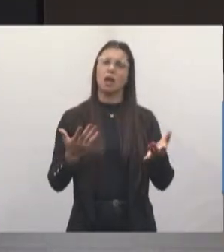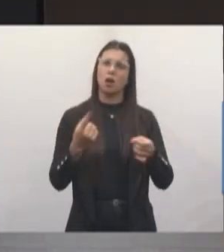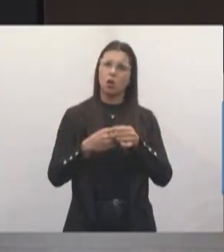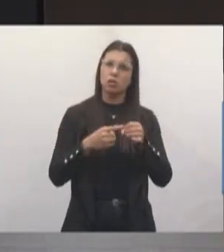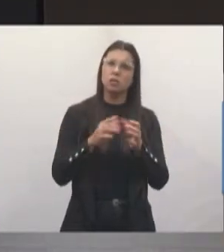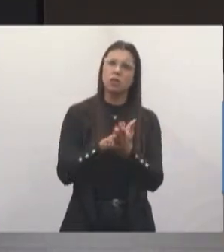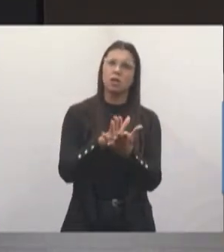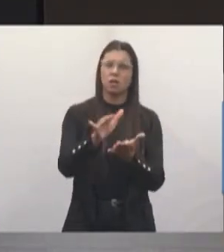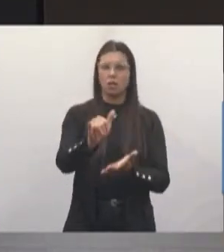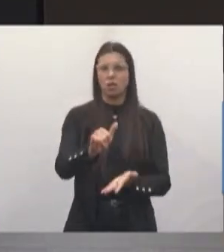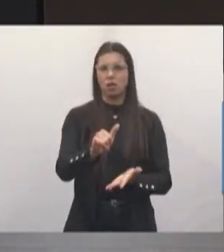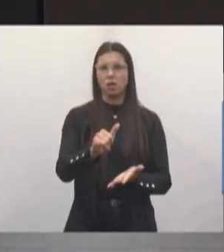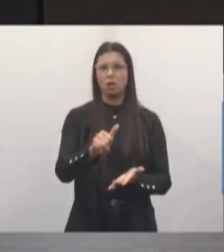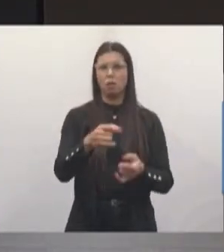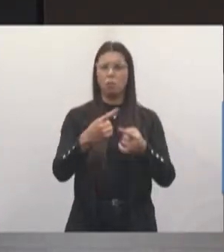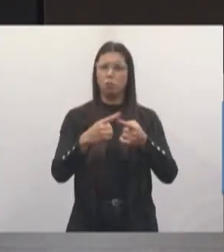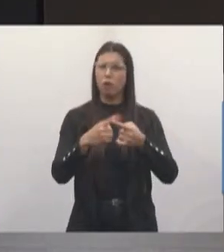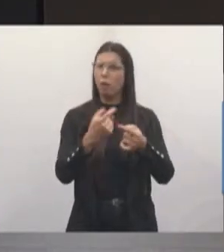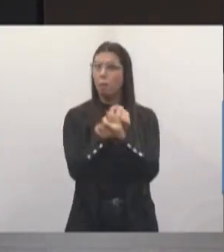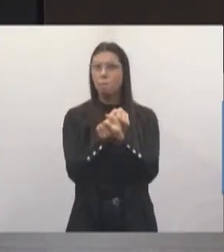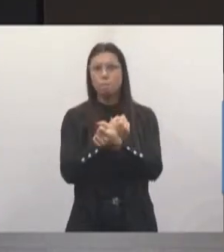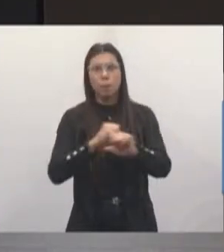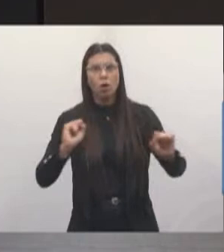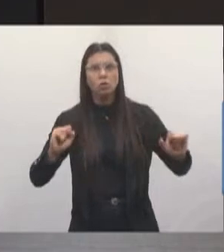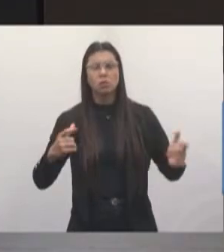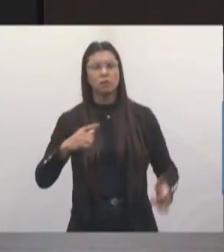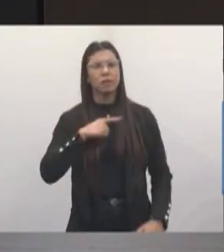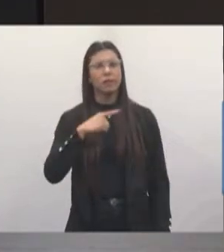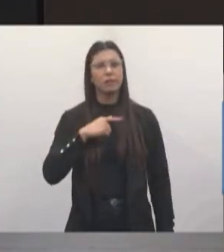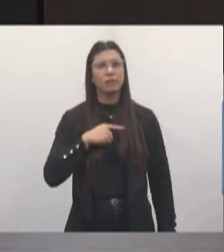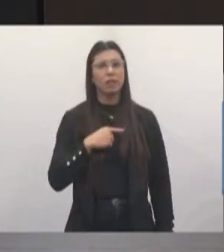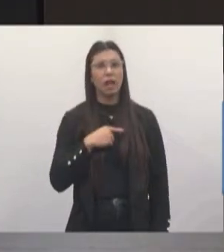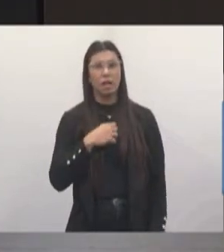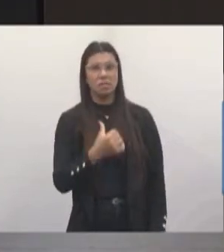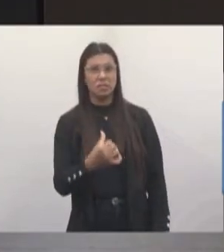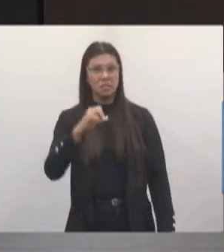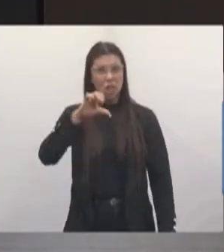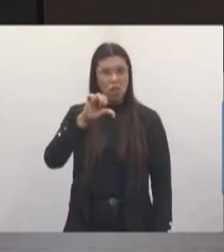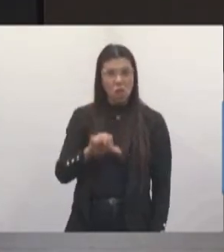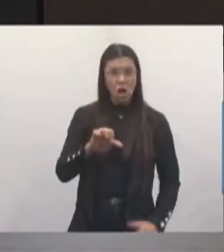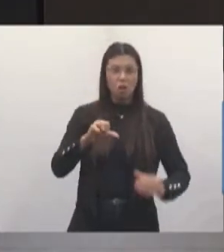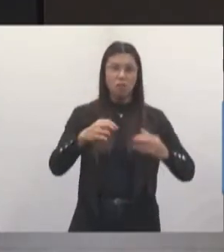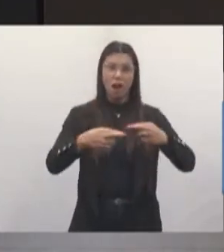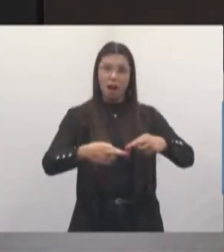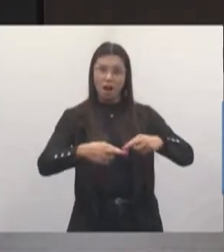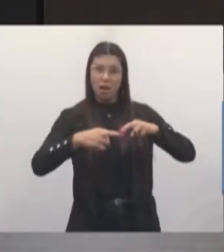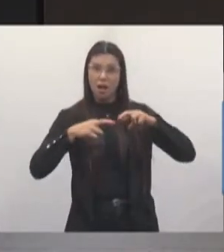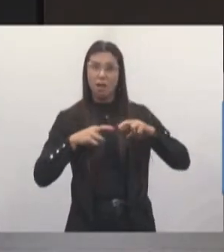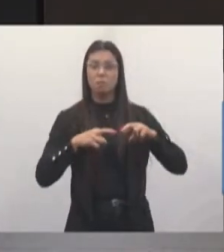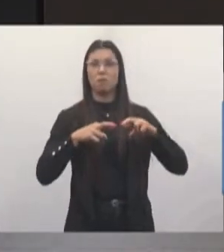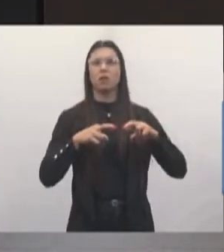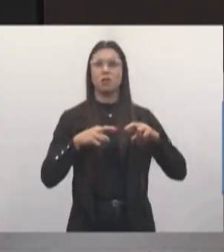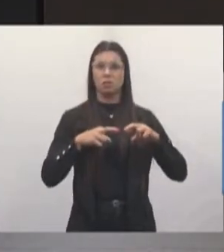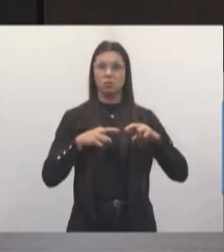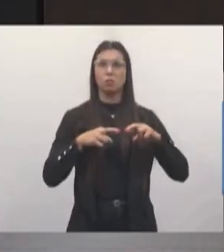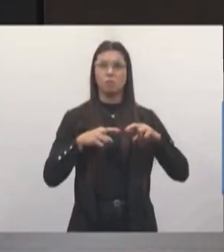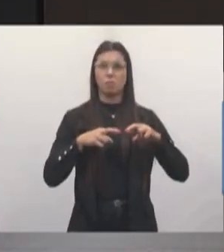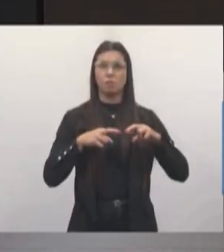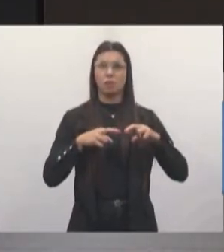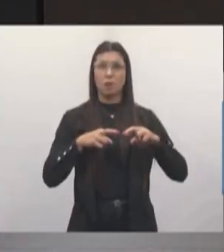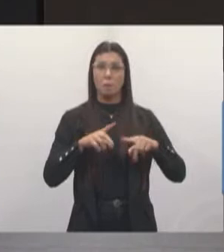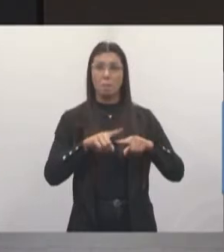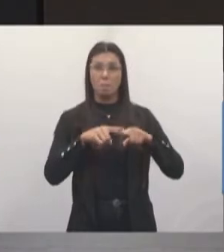de Jacareí. Porque não é possível ter 19 requerimentos e 10